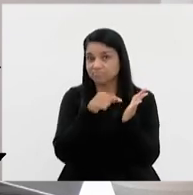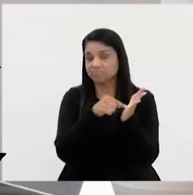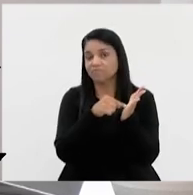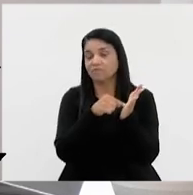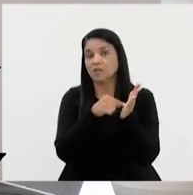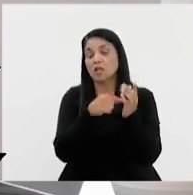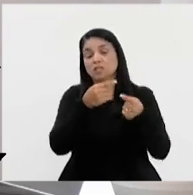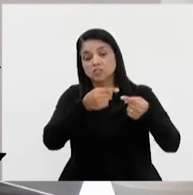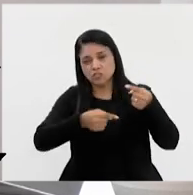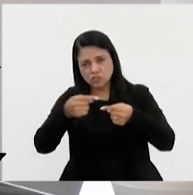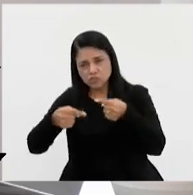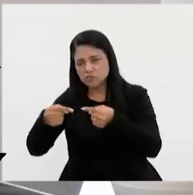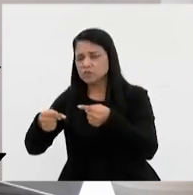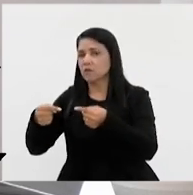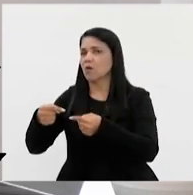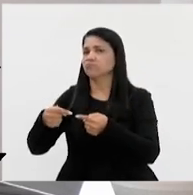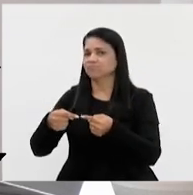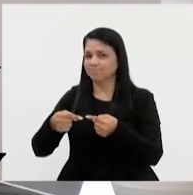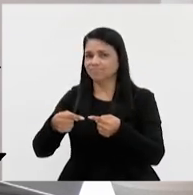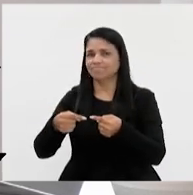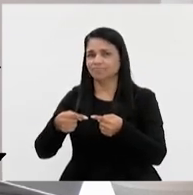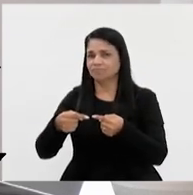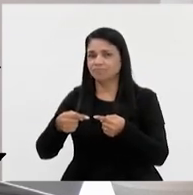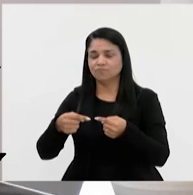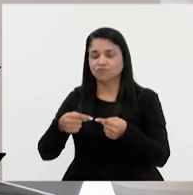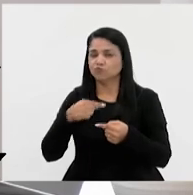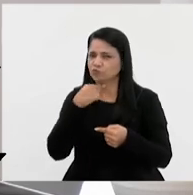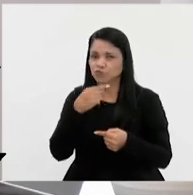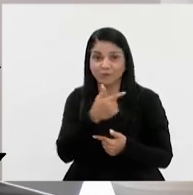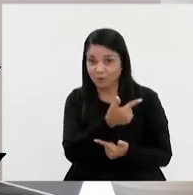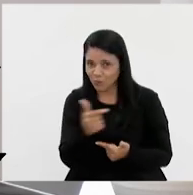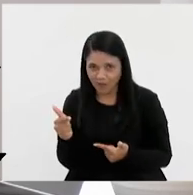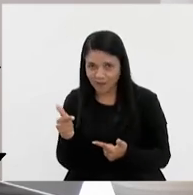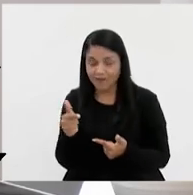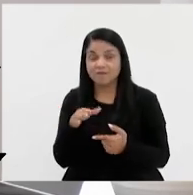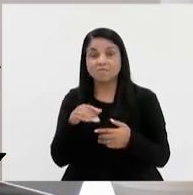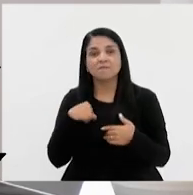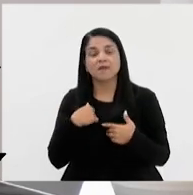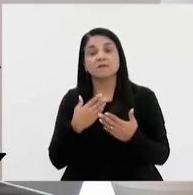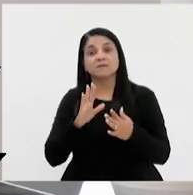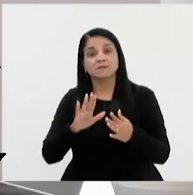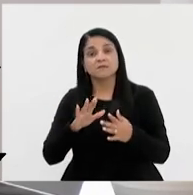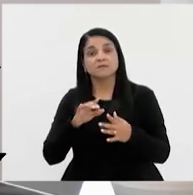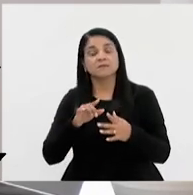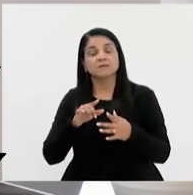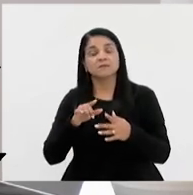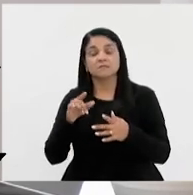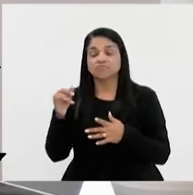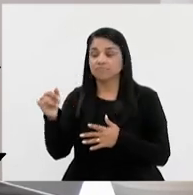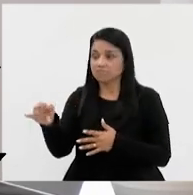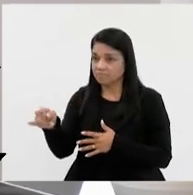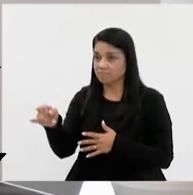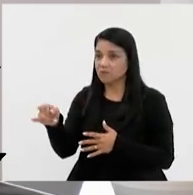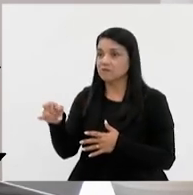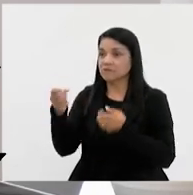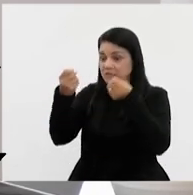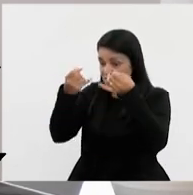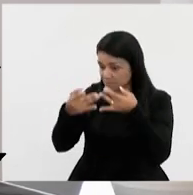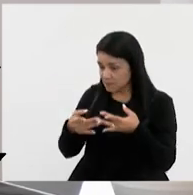discussão mais profunda, não tenho dúvida nenhuma, por todos esses elementos. Mas trago aqui, o que Vossa Excelência